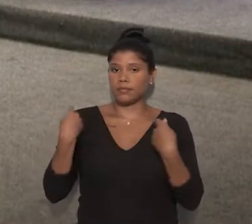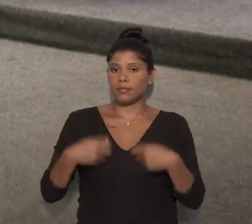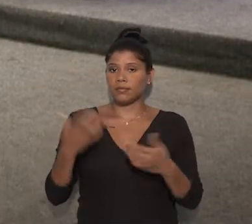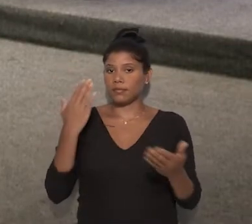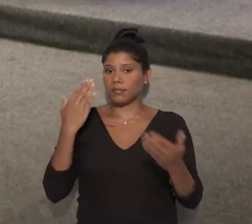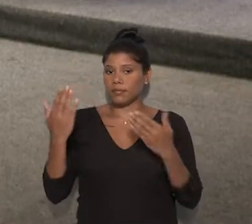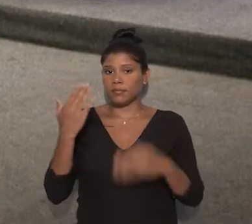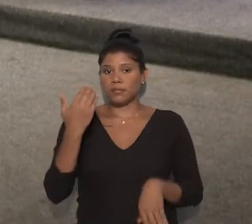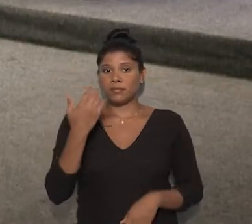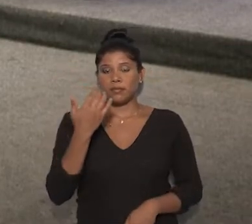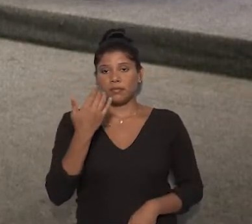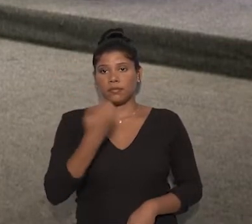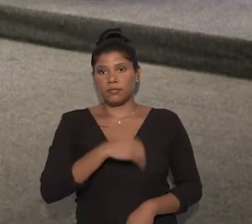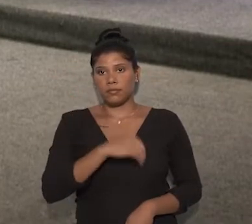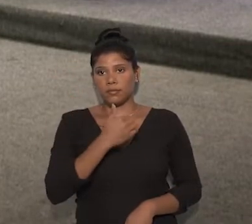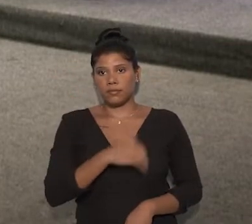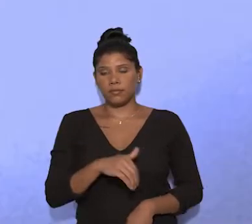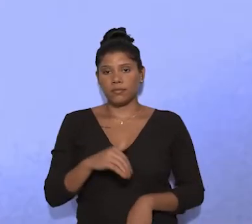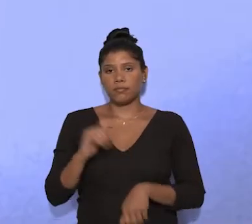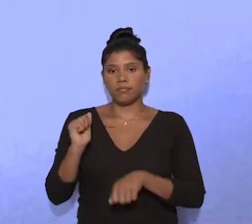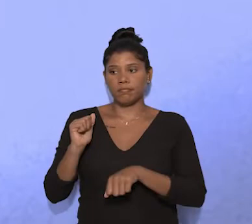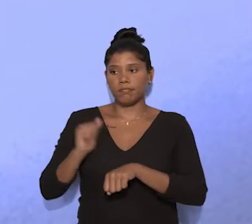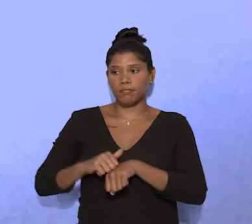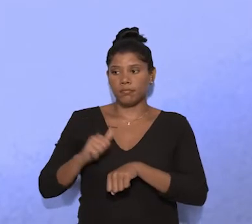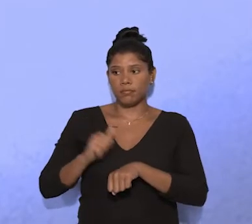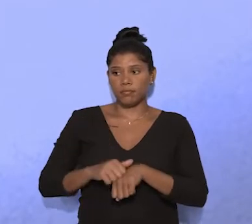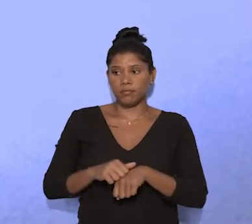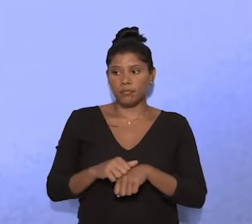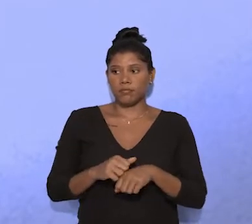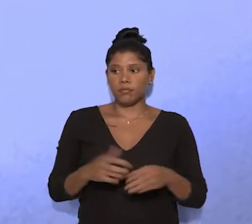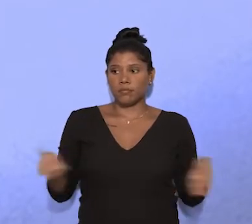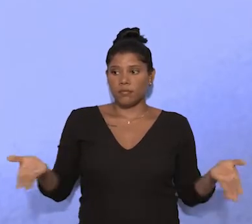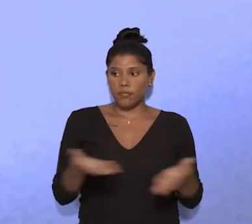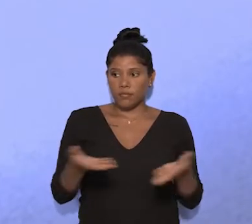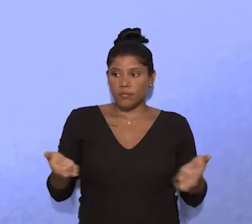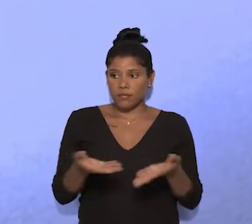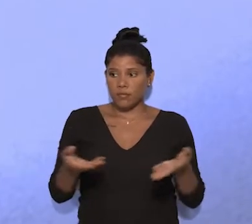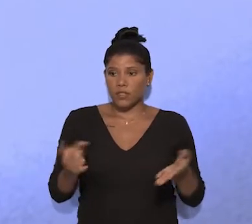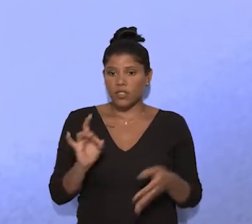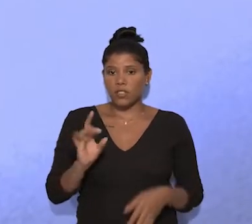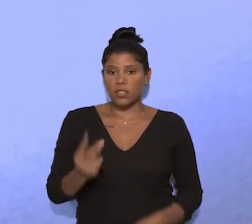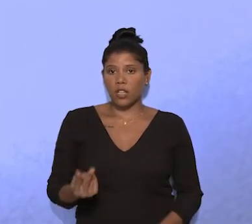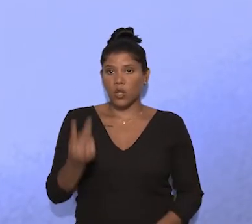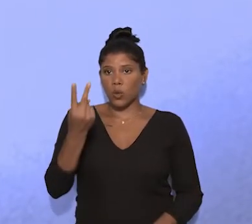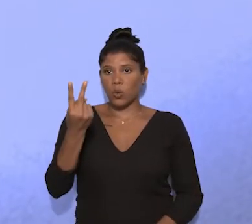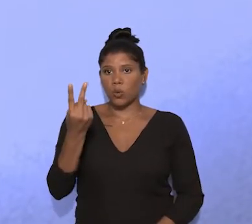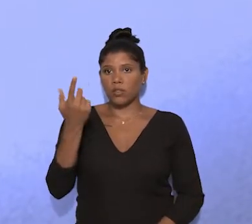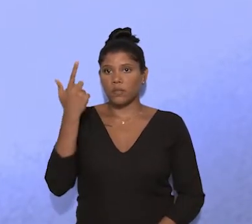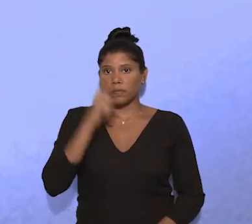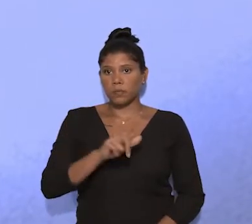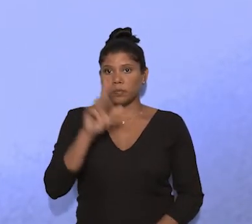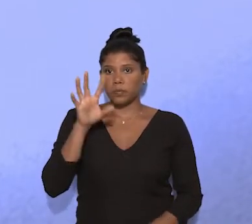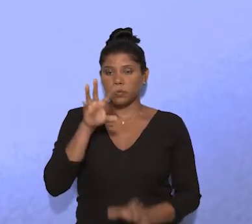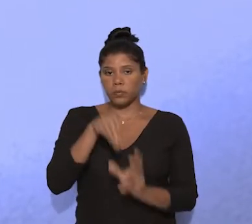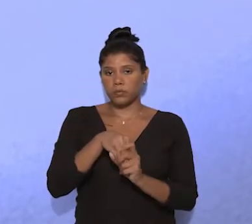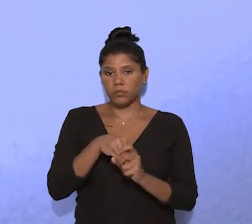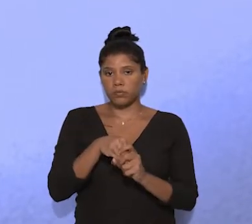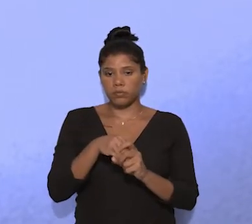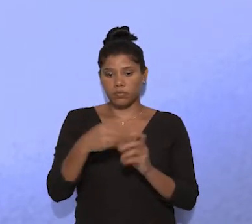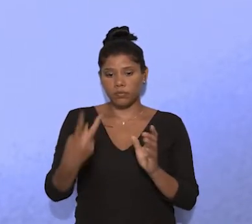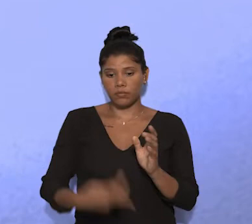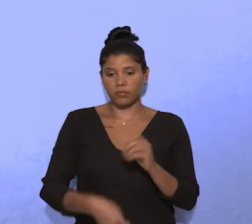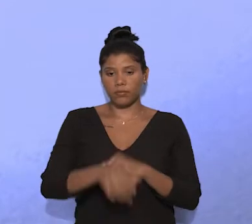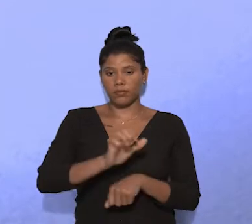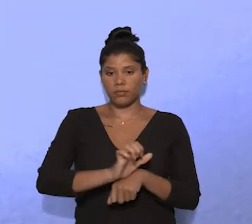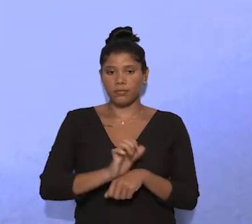Fortaleza era ganhar em casa. Exatamente. E neste ano, a gente já está quase completando o turno, só tem duas vitórias em casa. É verdade. Uma do Fortaleza contra o América e essa